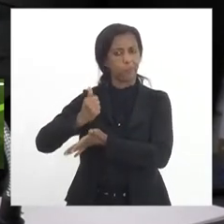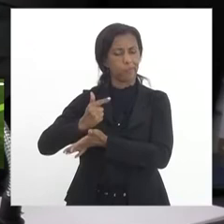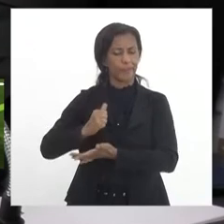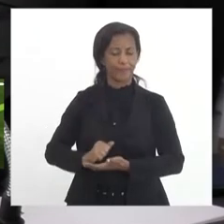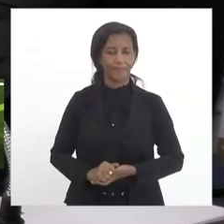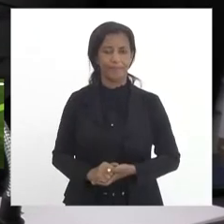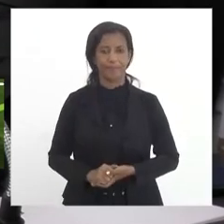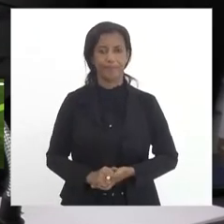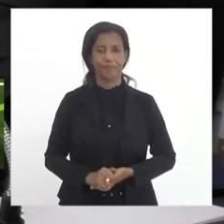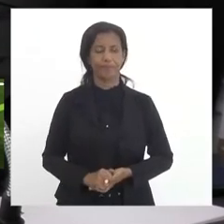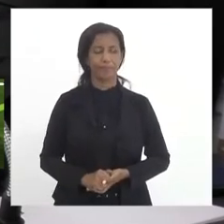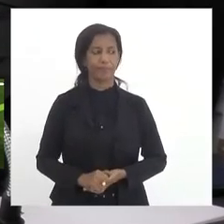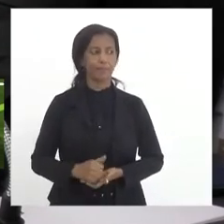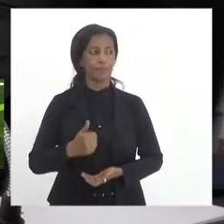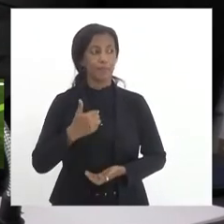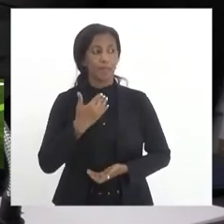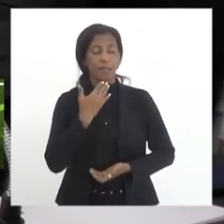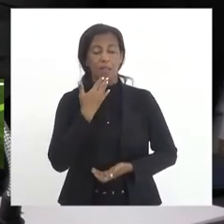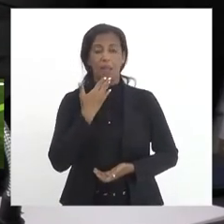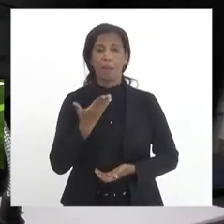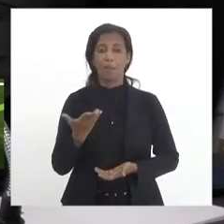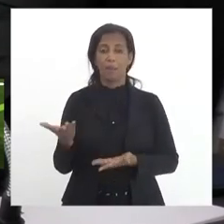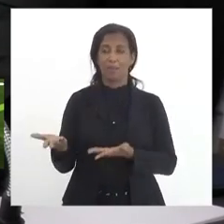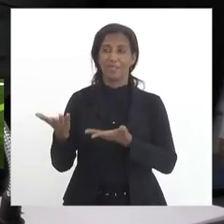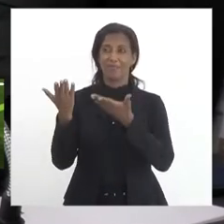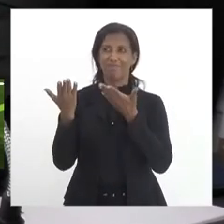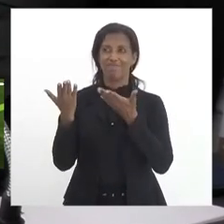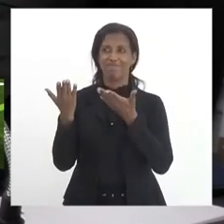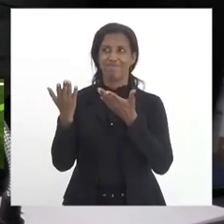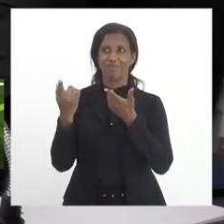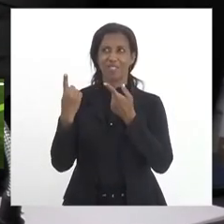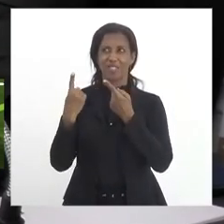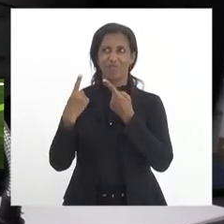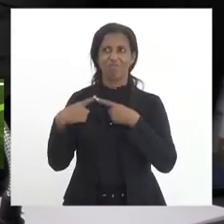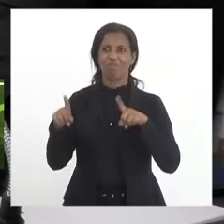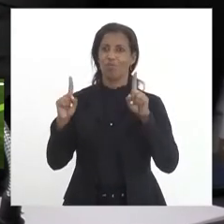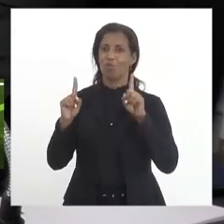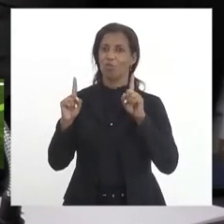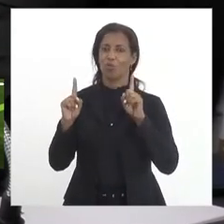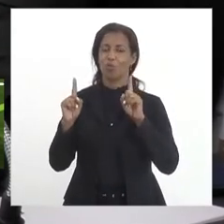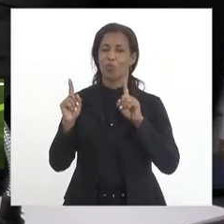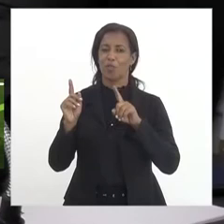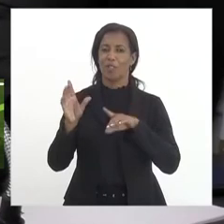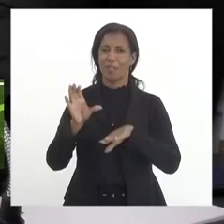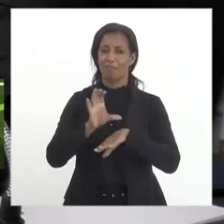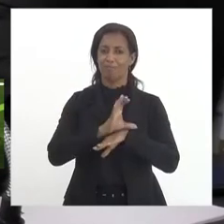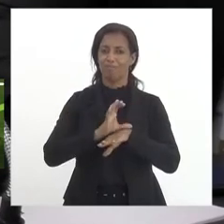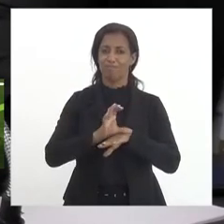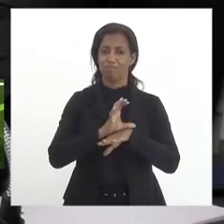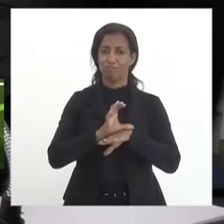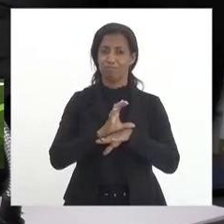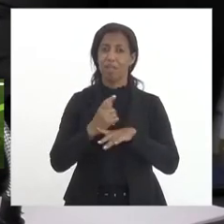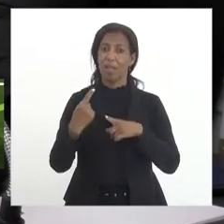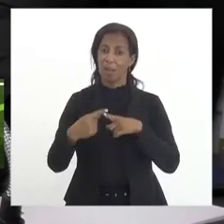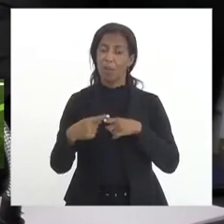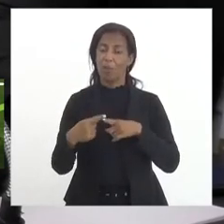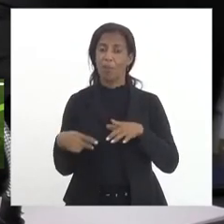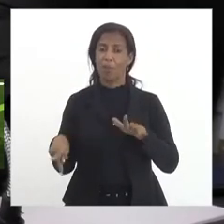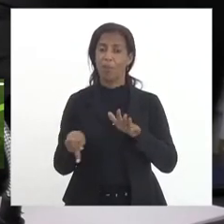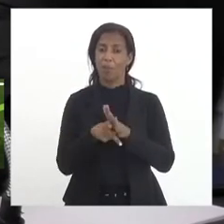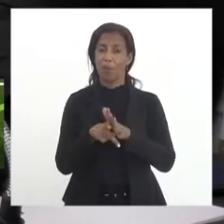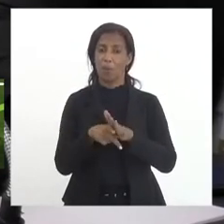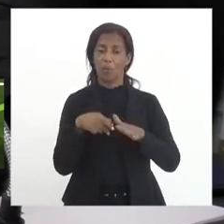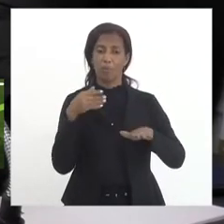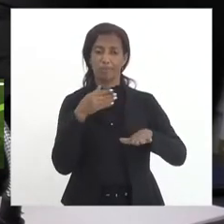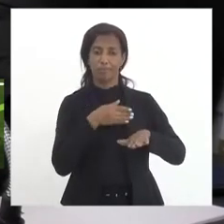eu peço vênia, Vossa Excelência, para discordar do parecer de inconstitucionalidade, porque é constitucional a este parlamento versar